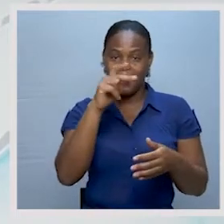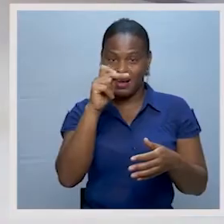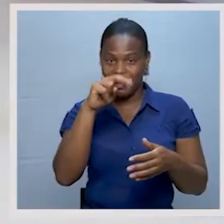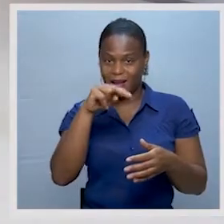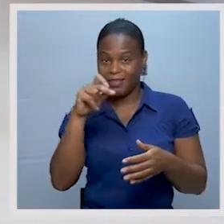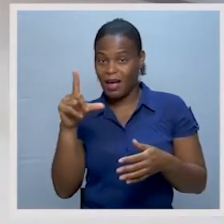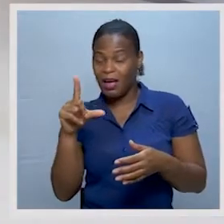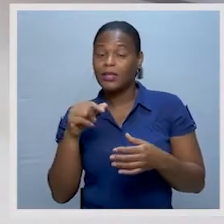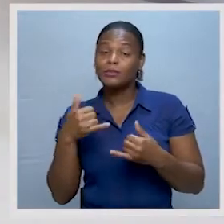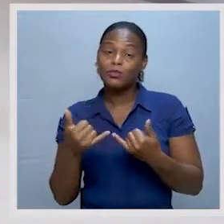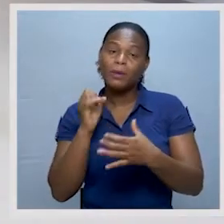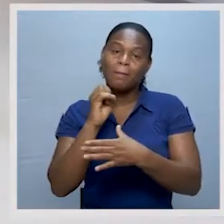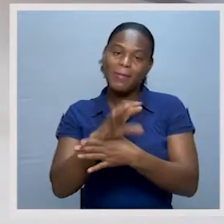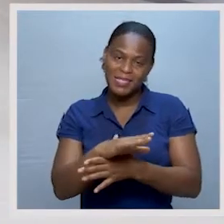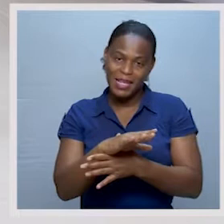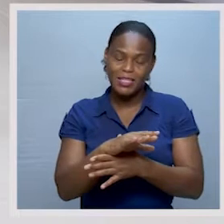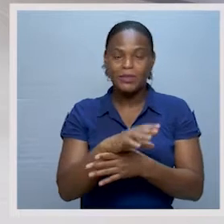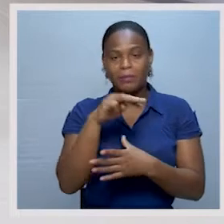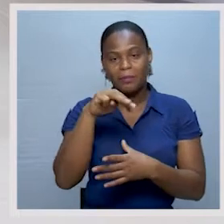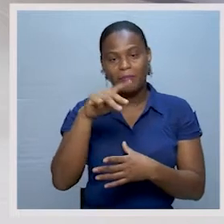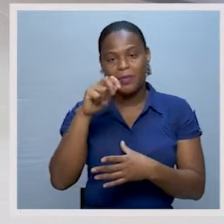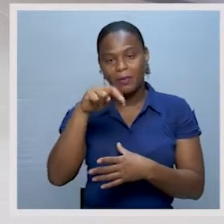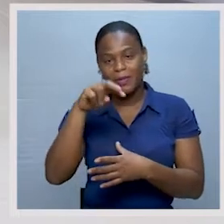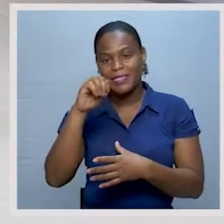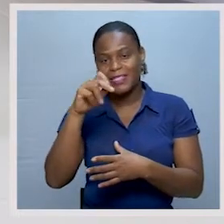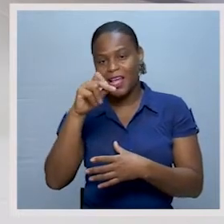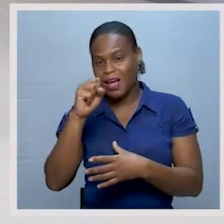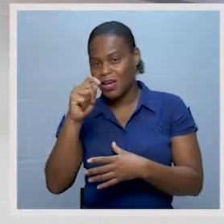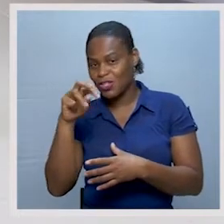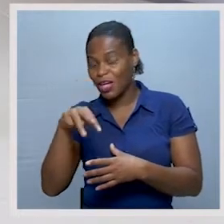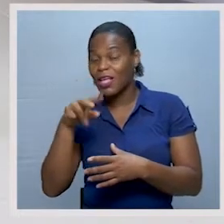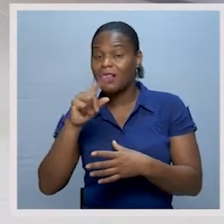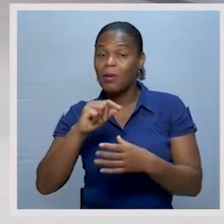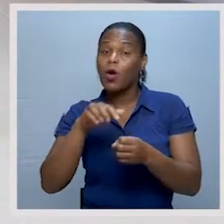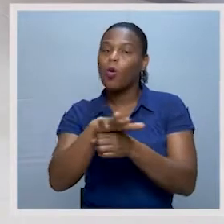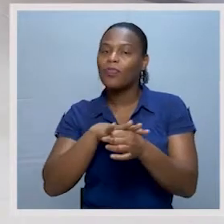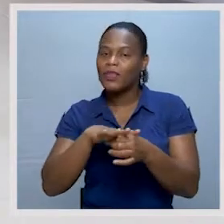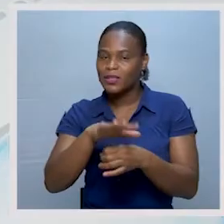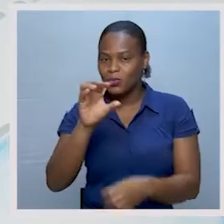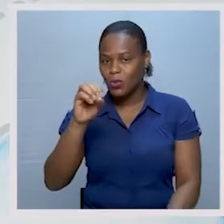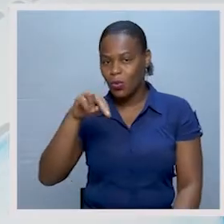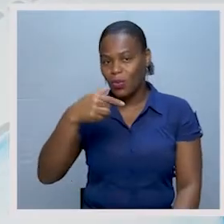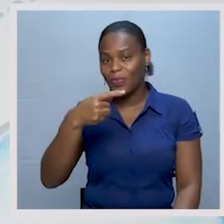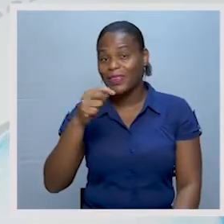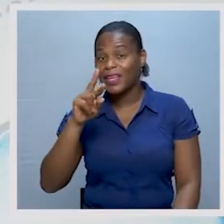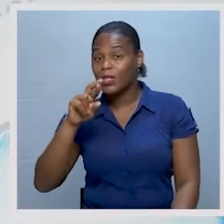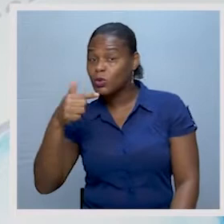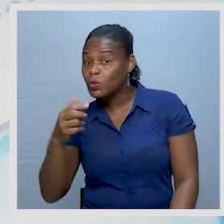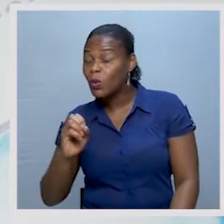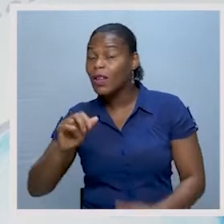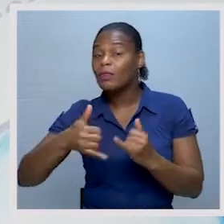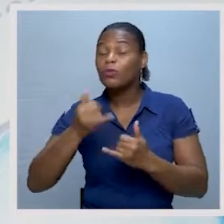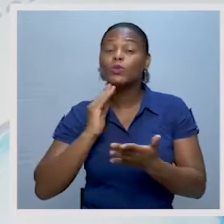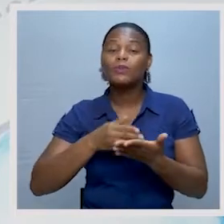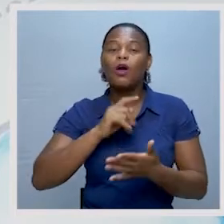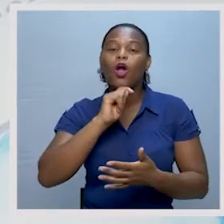mensagem e temos o contexto, não esquecendo do código. Muito bem, vamos